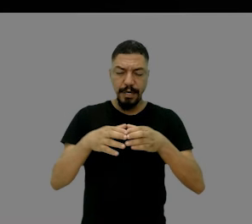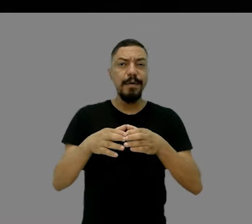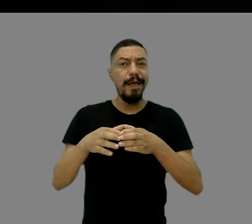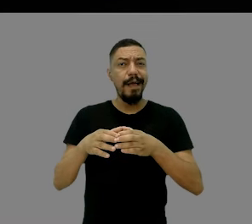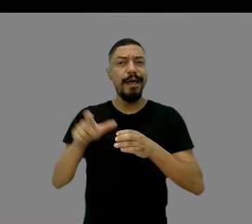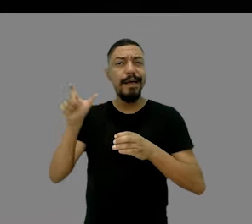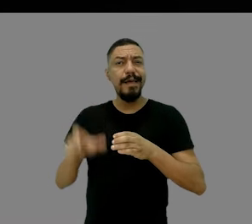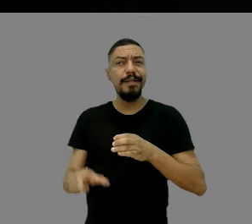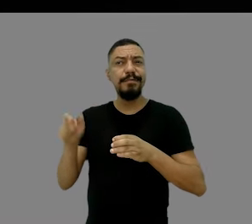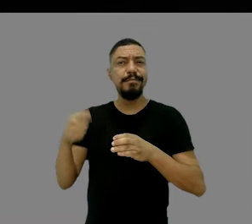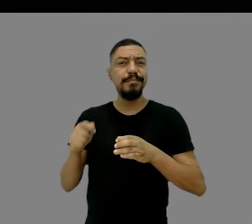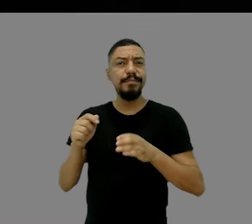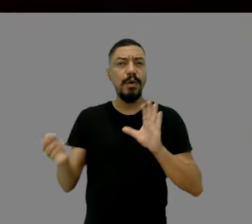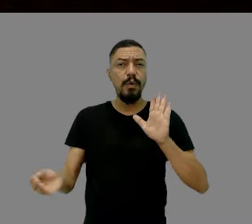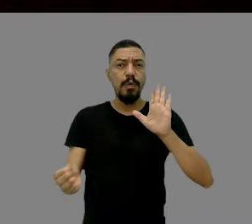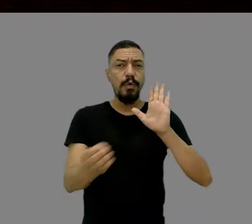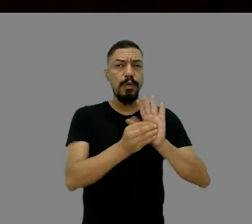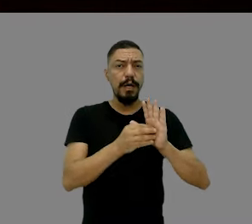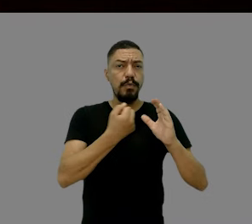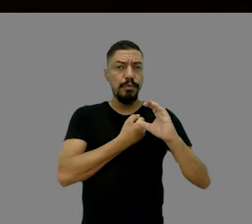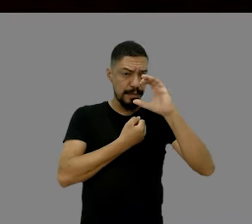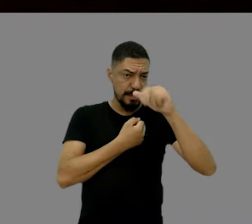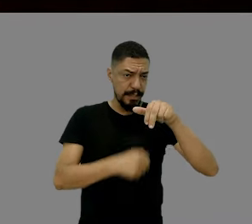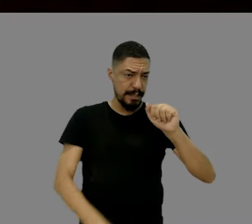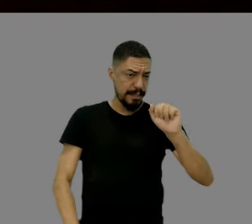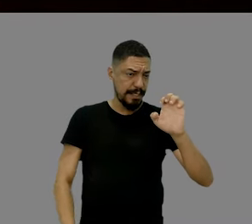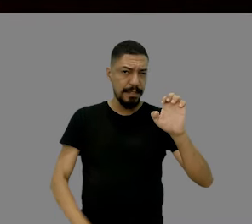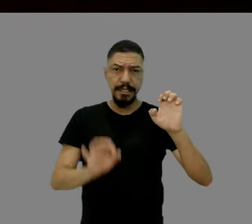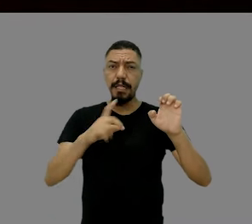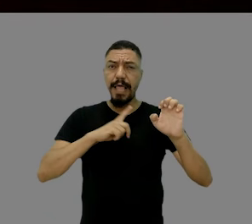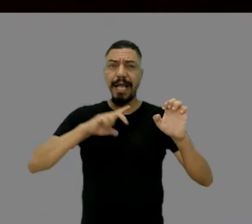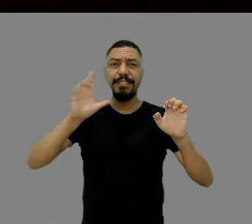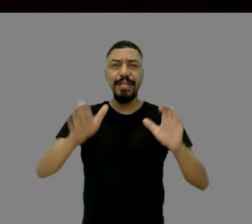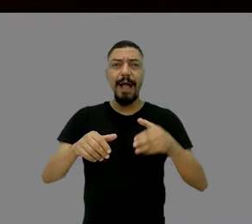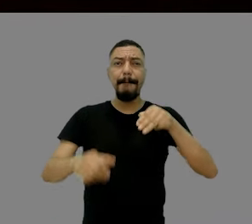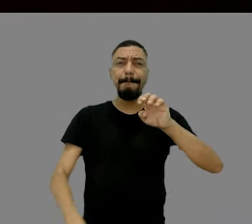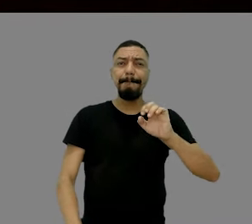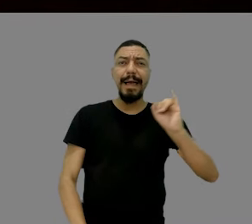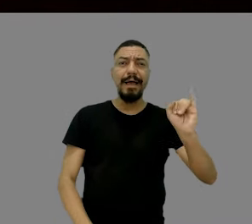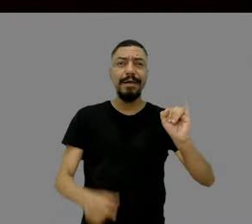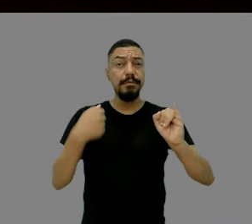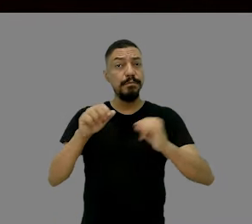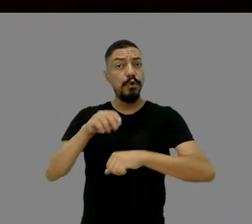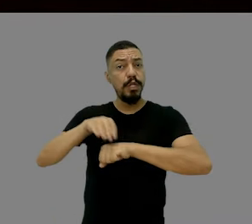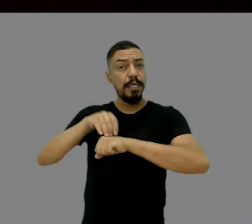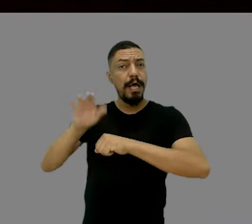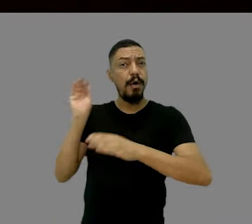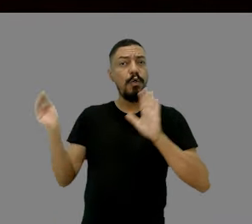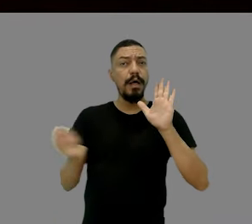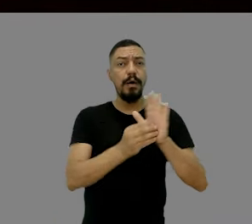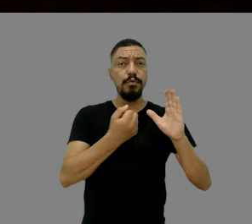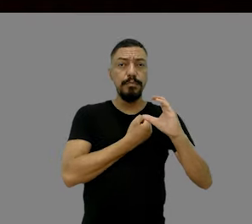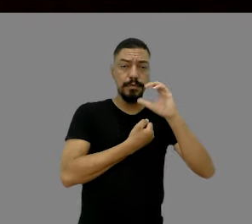tem que colocar, a gente ajuda a colocar os quinais corretos, a gente ajuda às vezes, inclusive, a ver se está tudo certo com